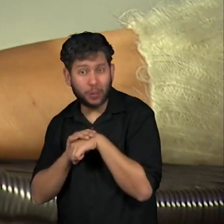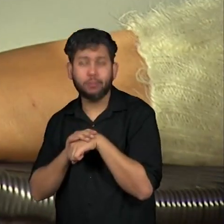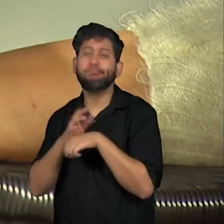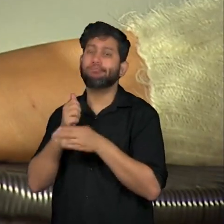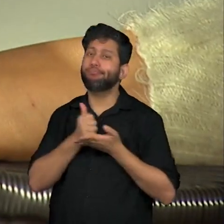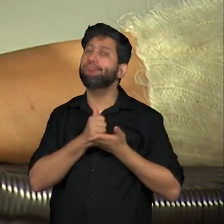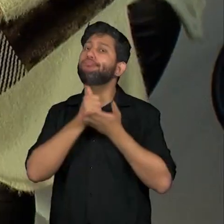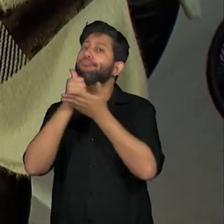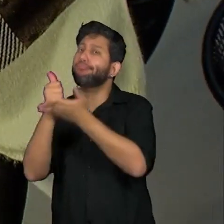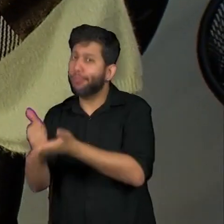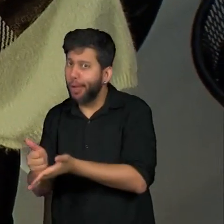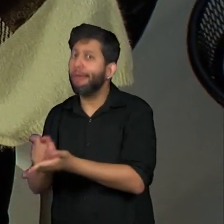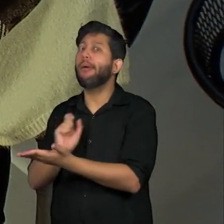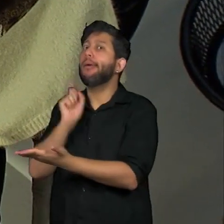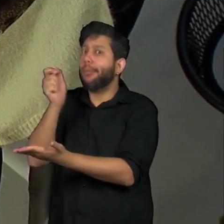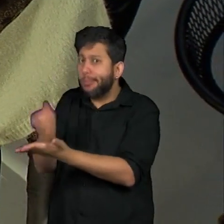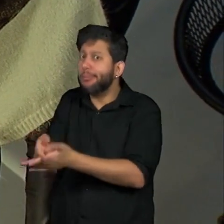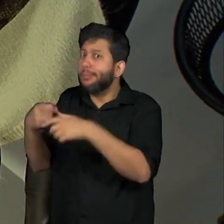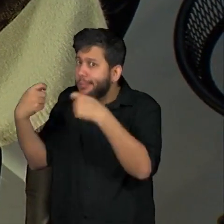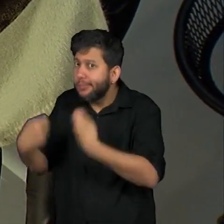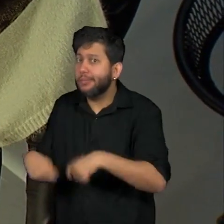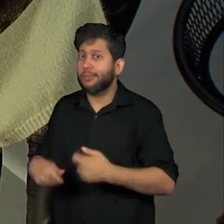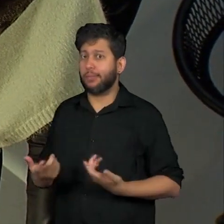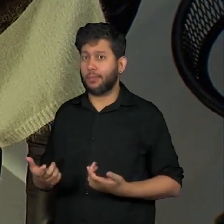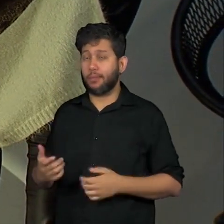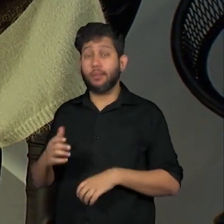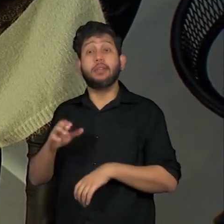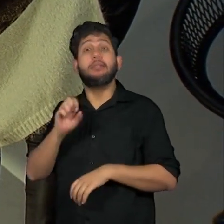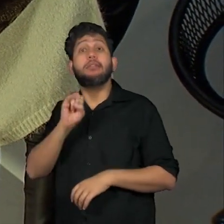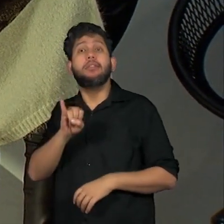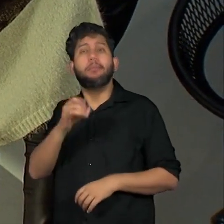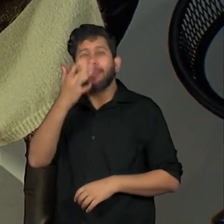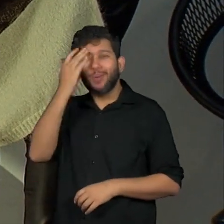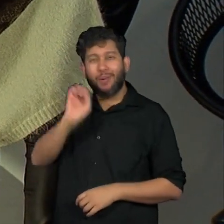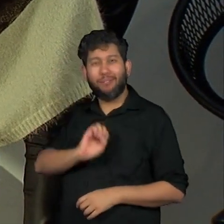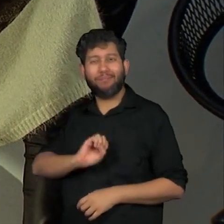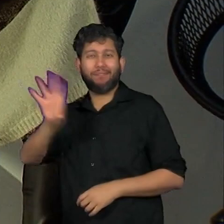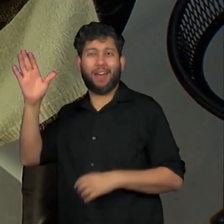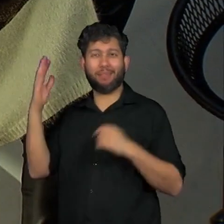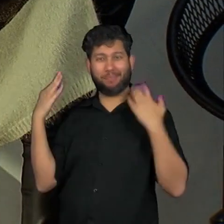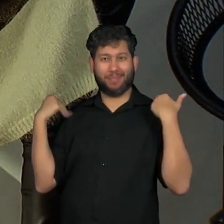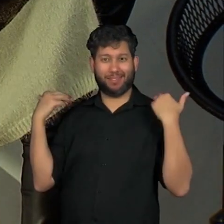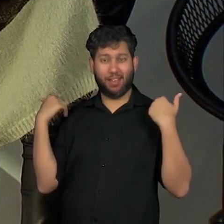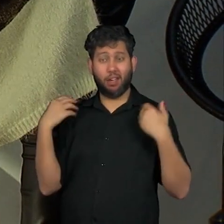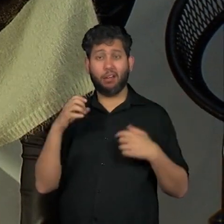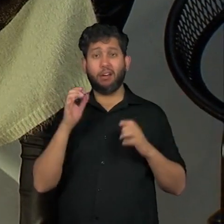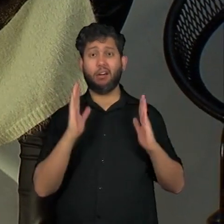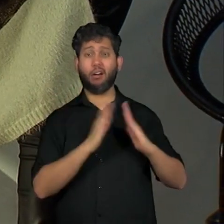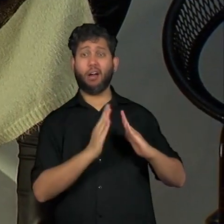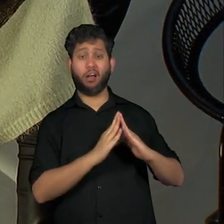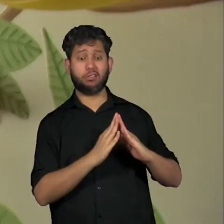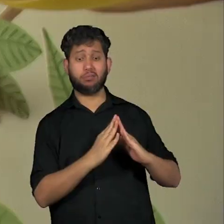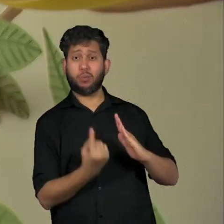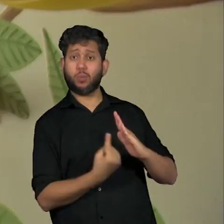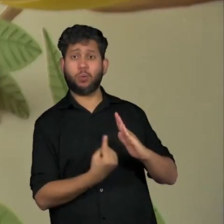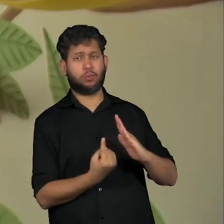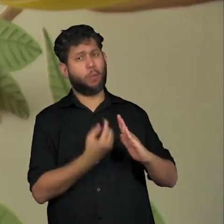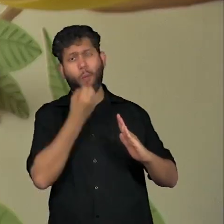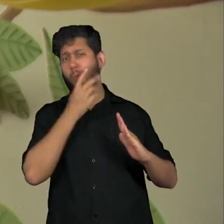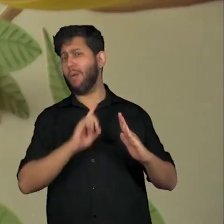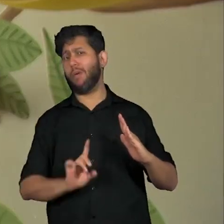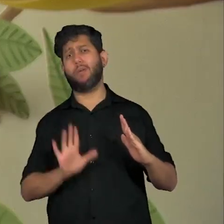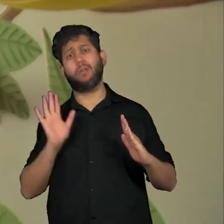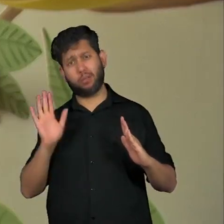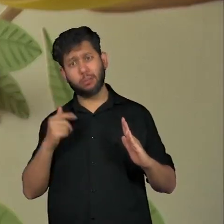dele. Ele deve pensar nos seus períodos que ele está fora de casa, porque o animal precisa da companhia de um humano. E esse animal